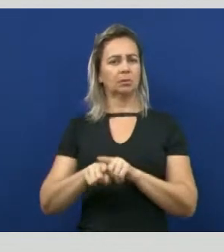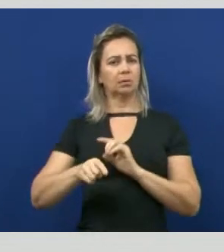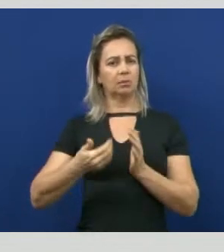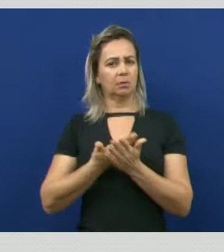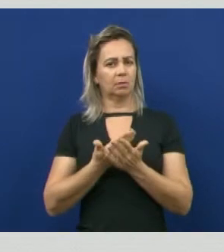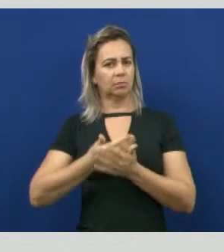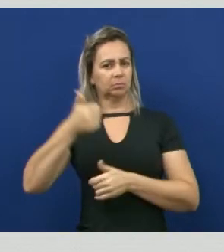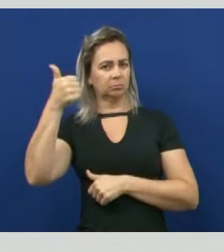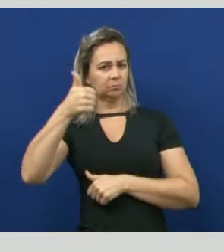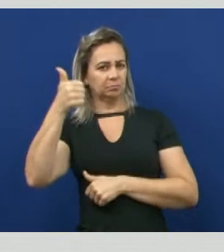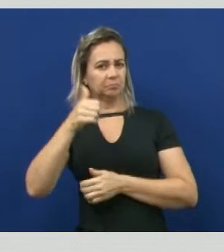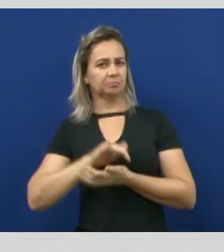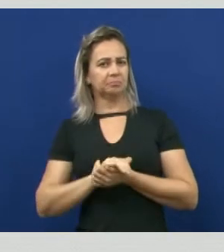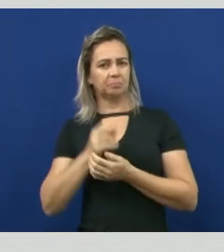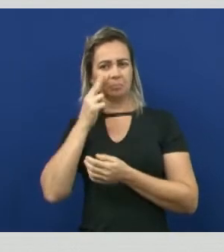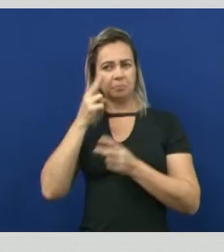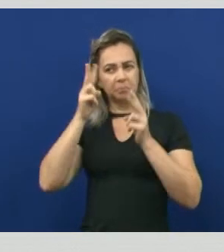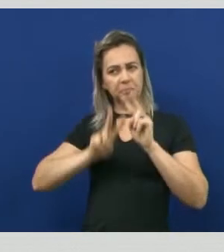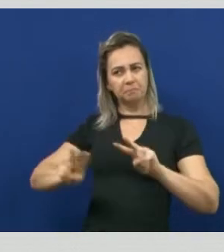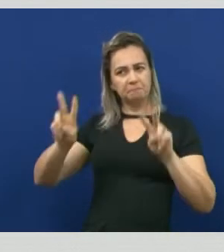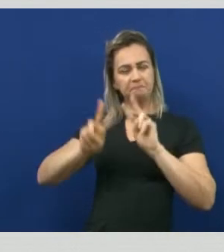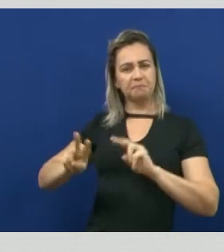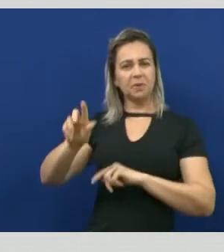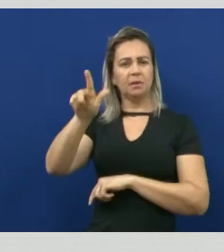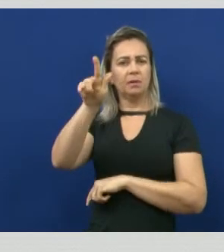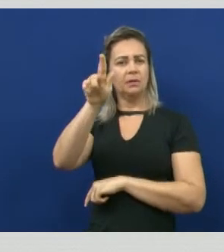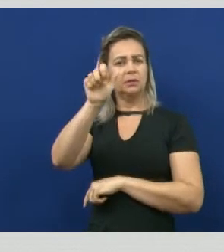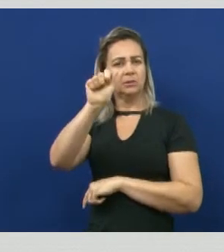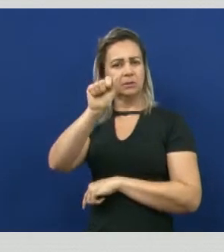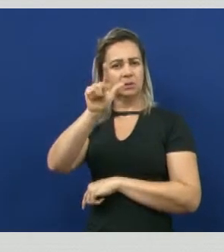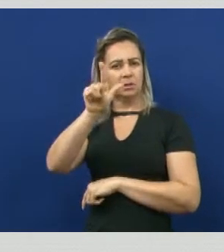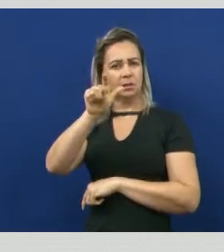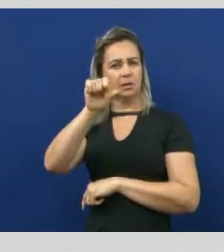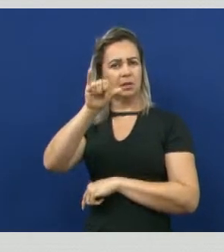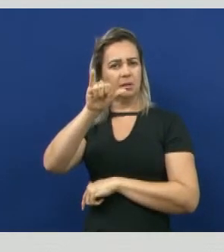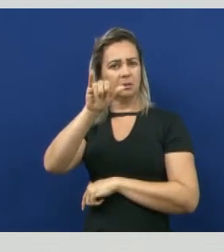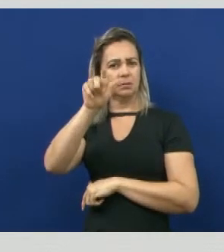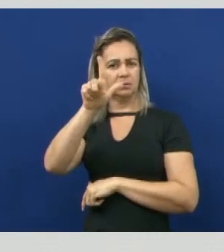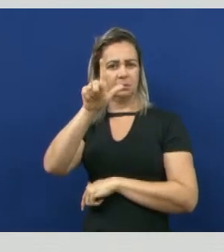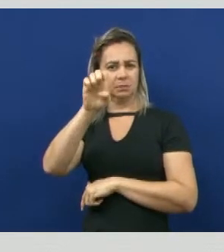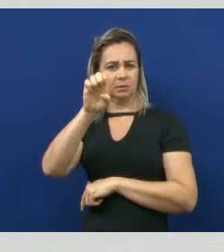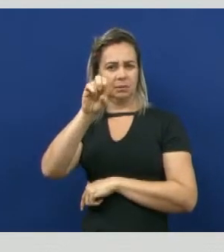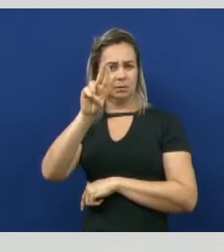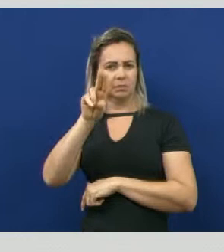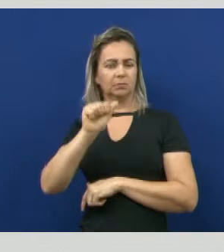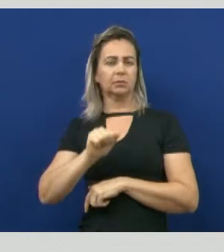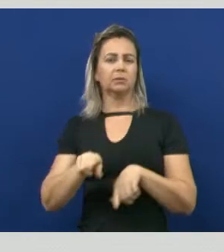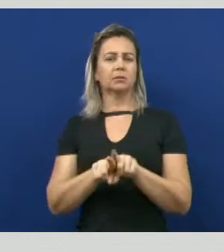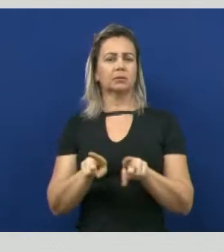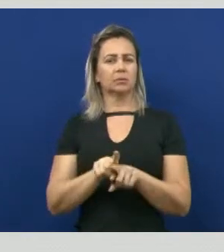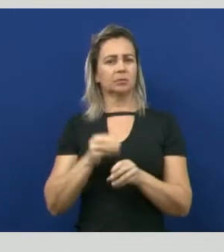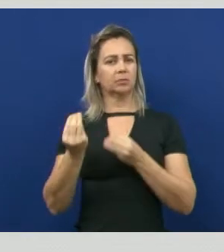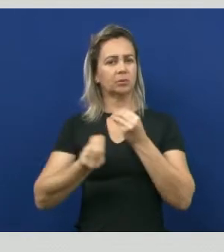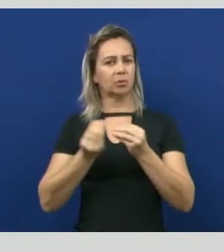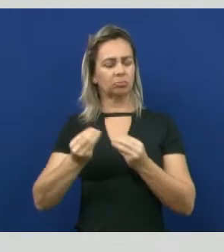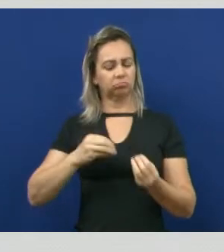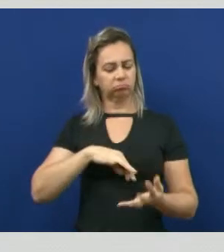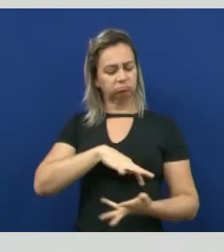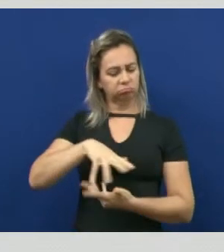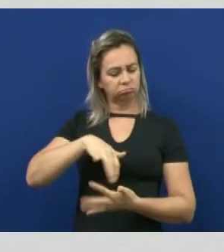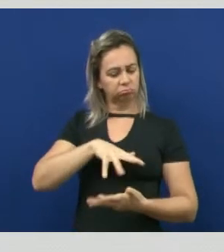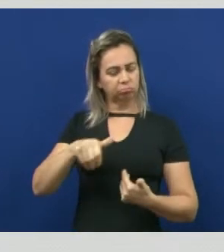é a visão de Galileu Galilei e Nicolau Copérnico em relação ao movimento dos astros no